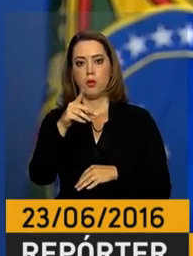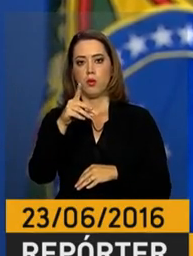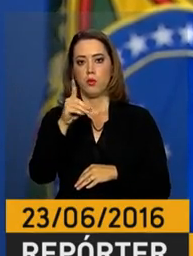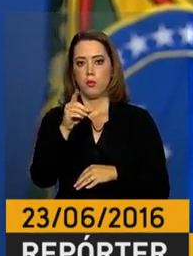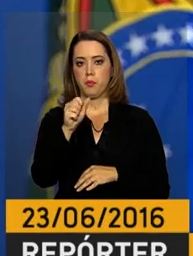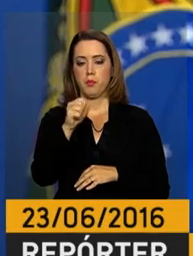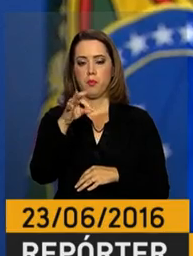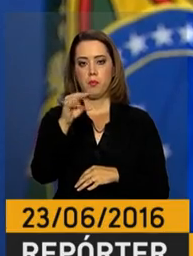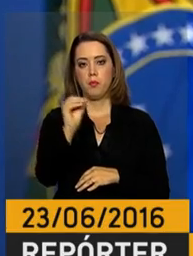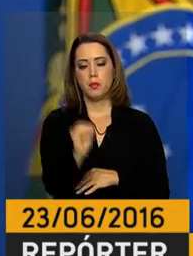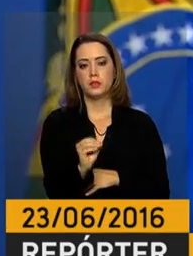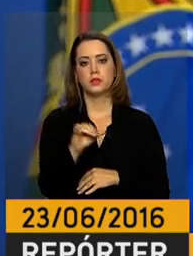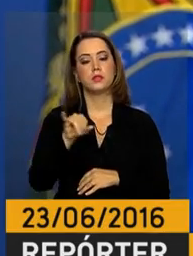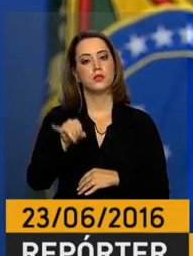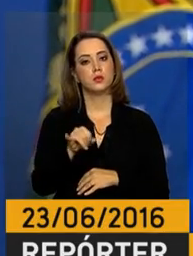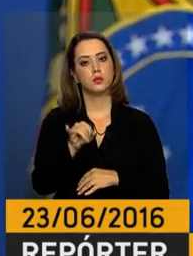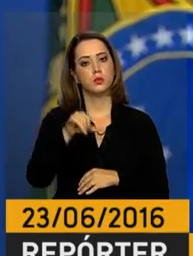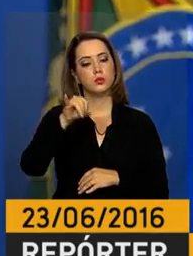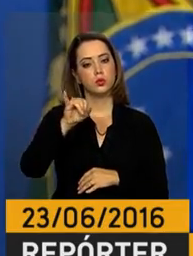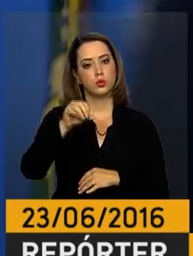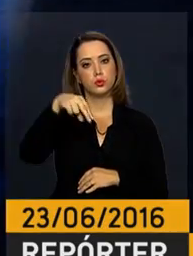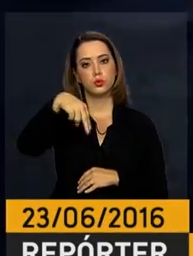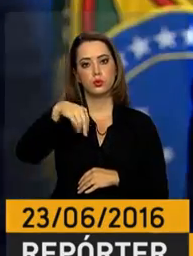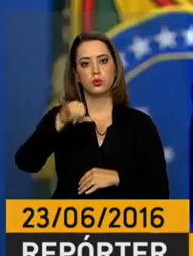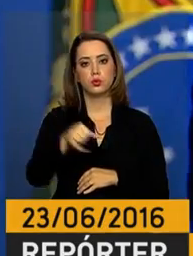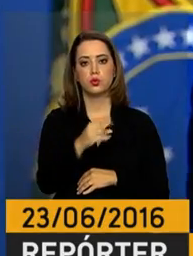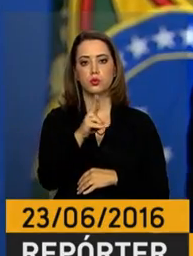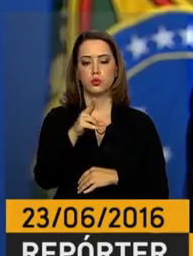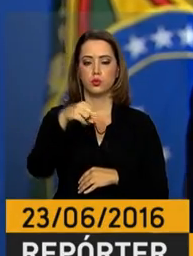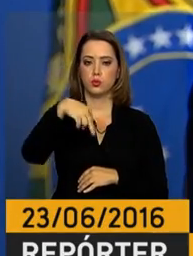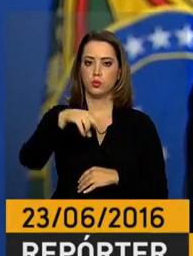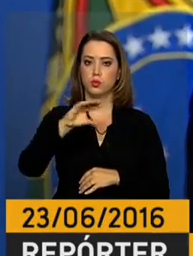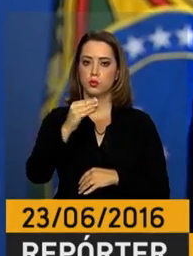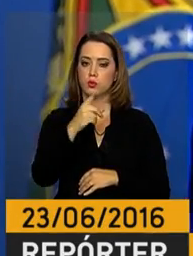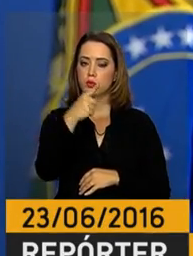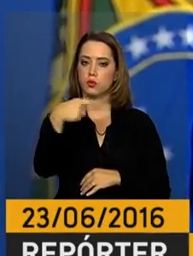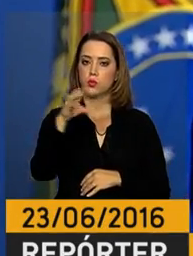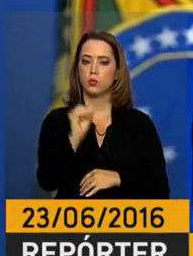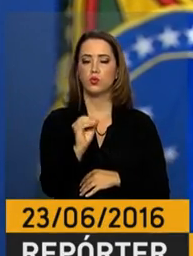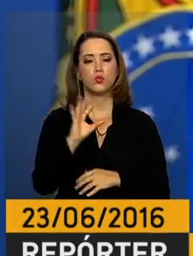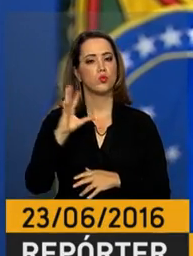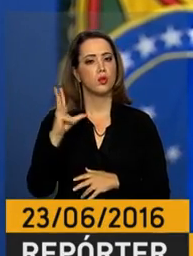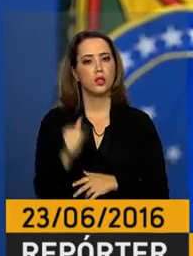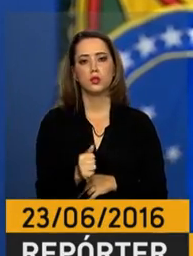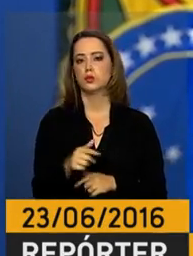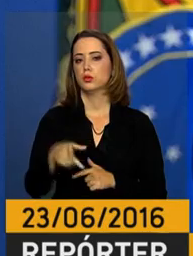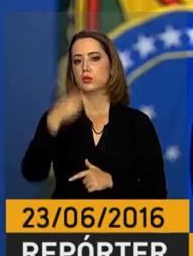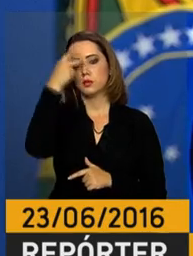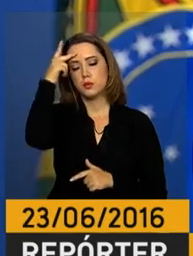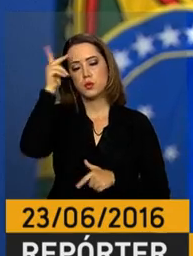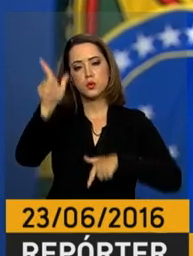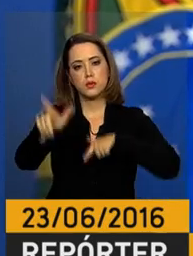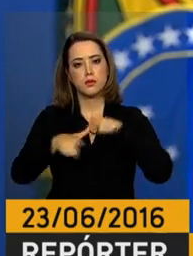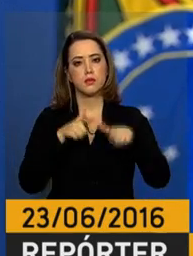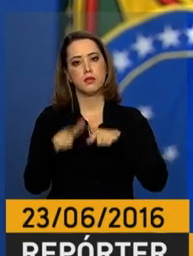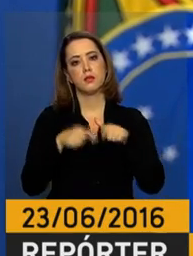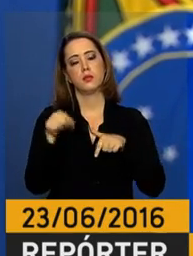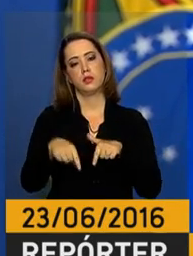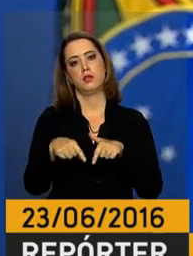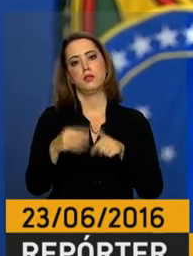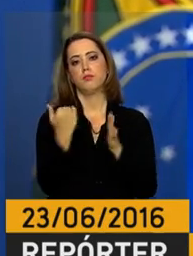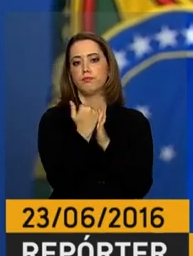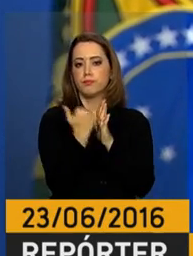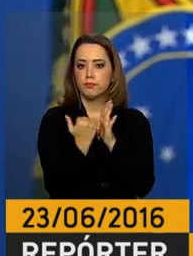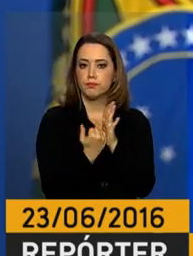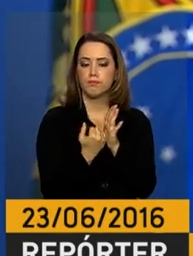toriz vasque a todos aqueles que trabalharam na elaboração desse projeto mas eu me recordo